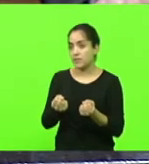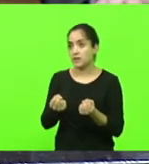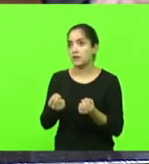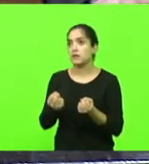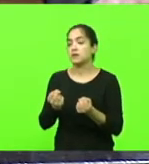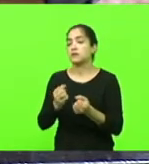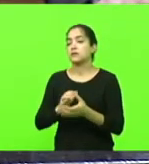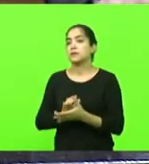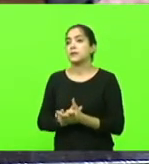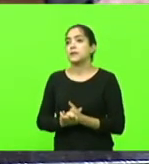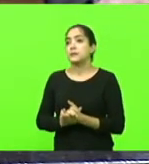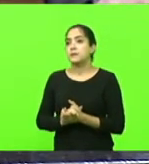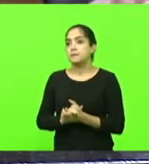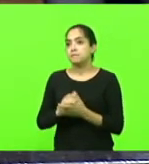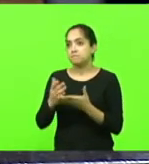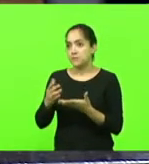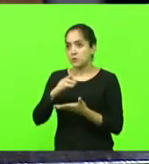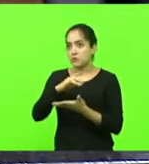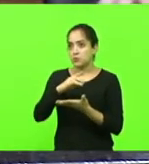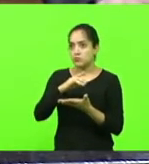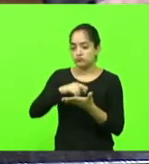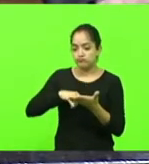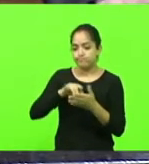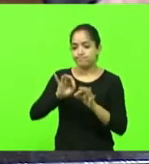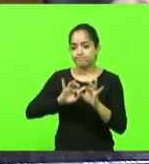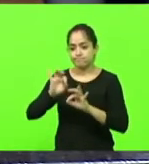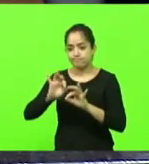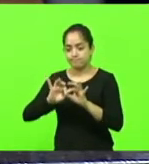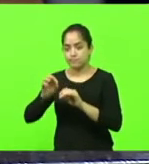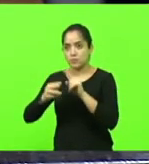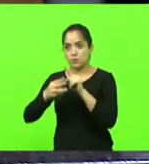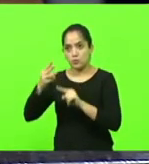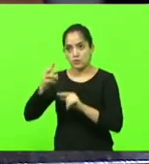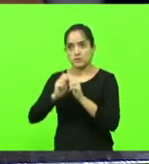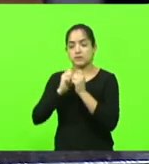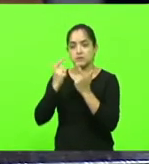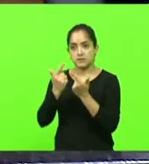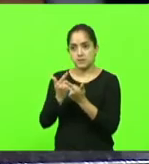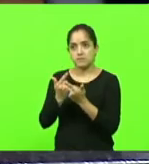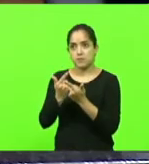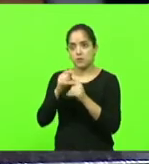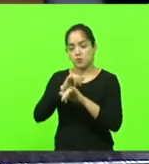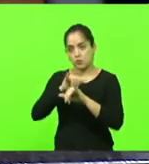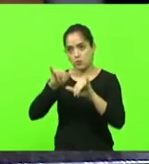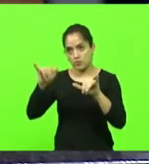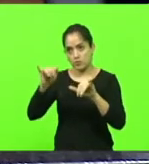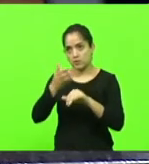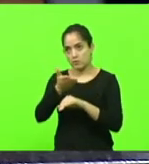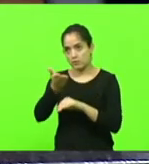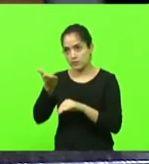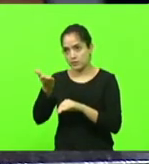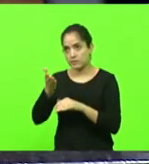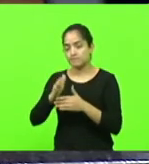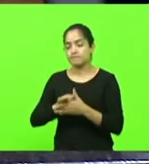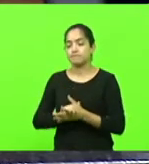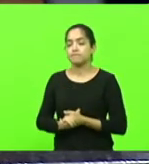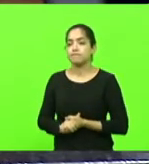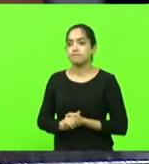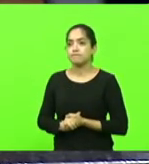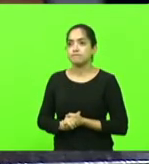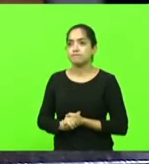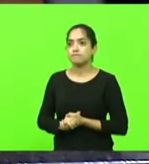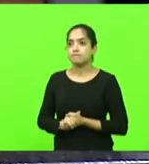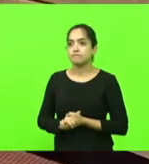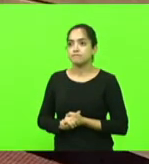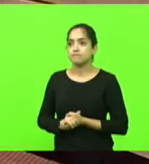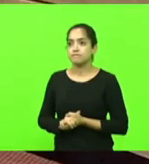país. Então, o documento está sendo preparado em conjunto com as três assembleias. Então, comunico, Vossa Excelência, da realização dessa tarefa.